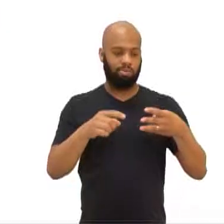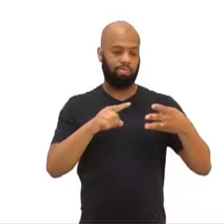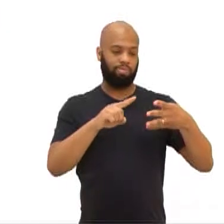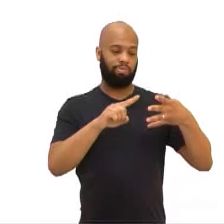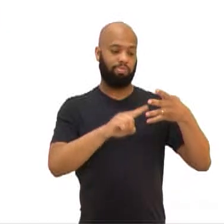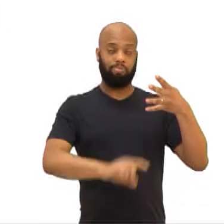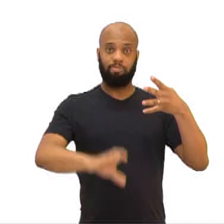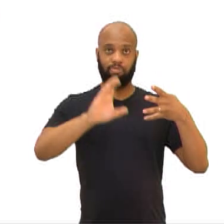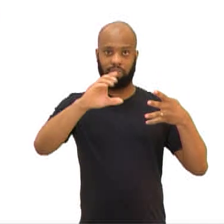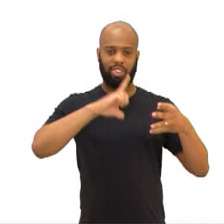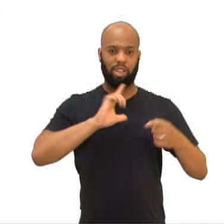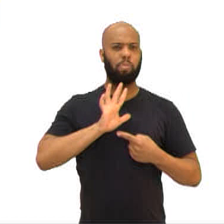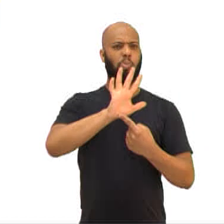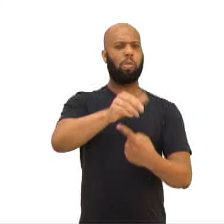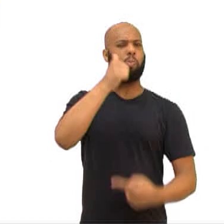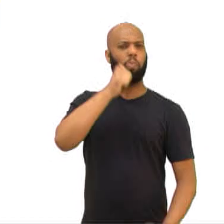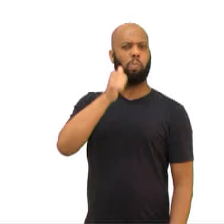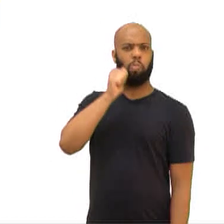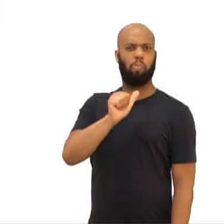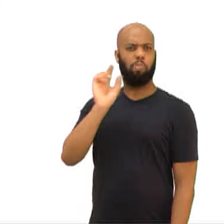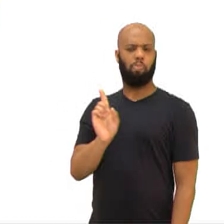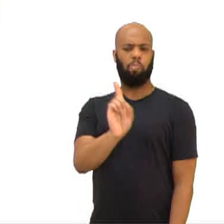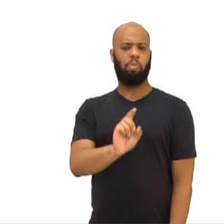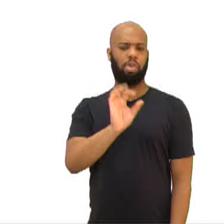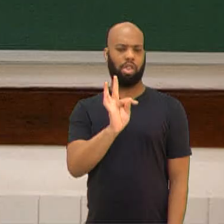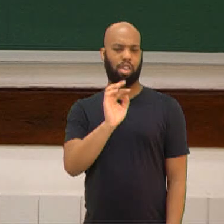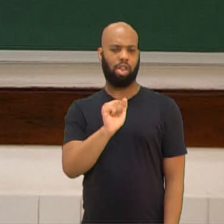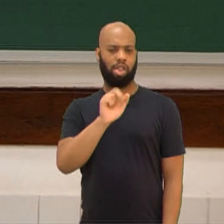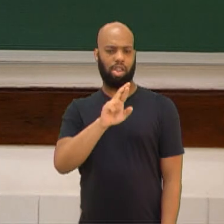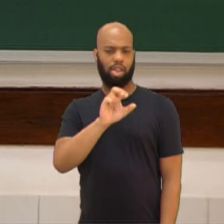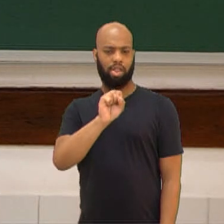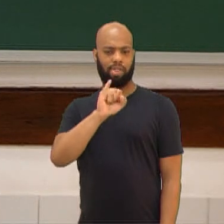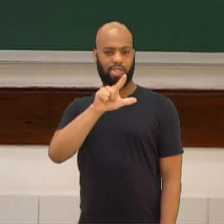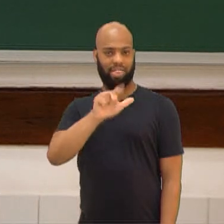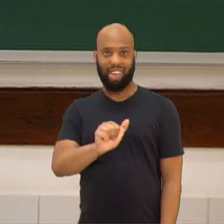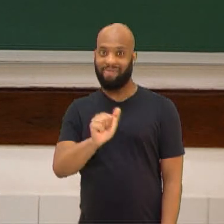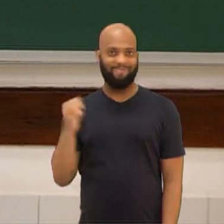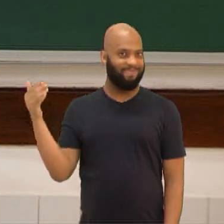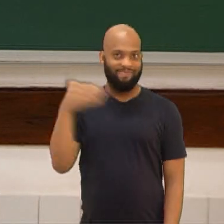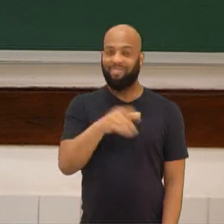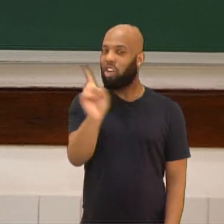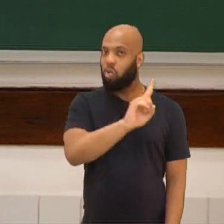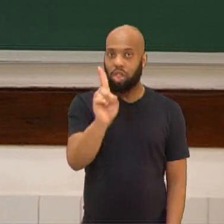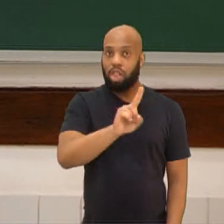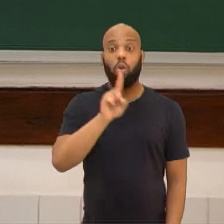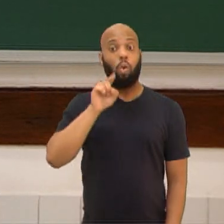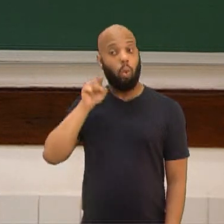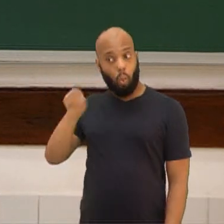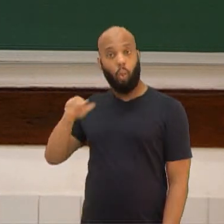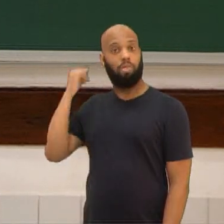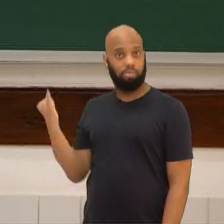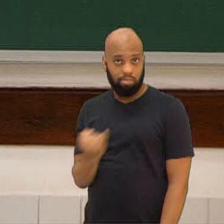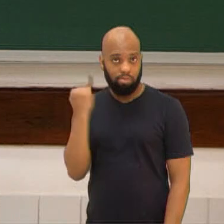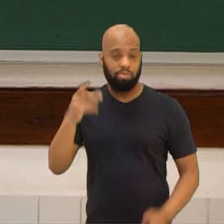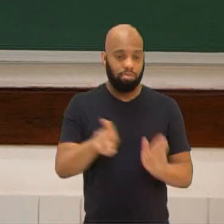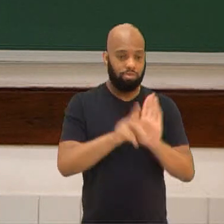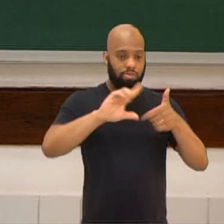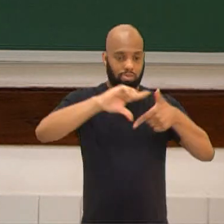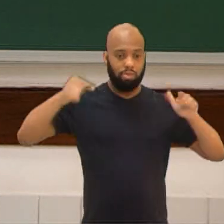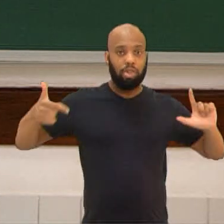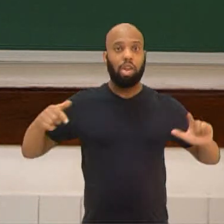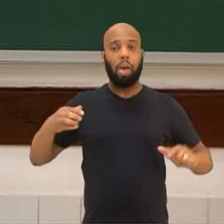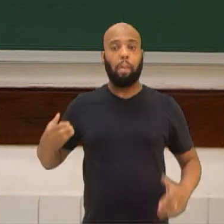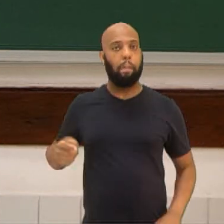C, grande destaque Tarsila do Amaral. Como eu falei, ela não participou da Semana de Arte Moderna, apesar de ser uma artista importante do modernismo, ela não participou